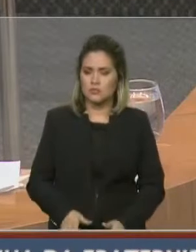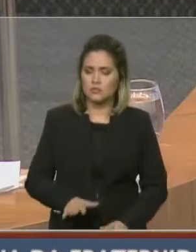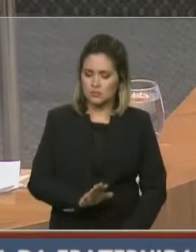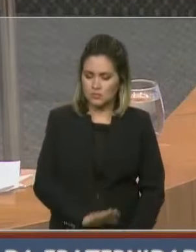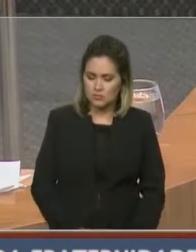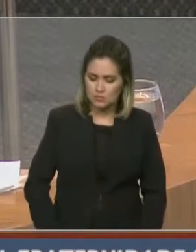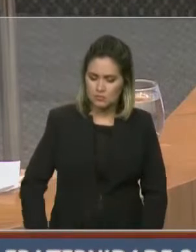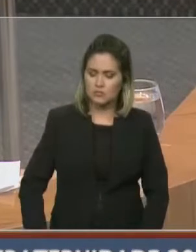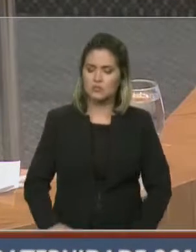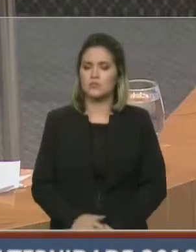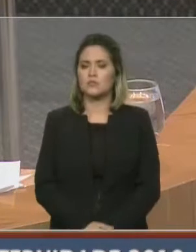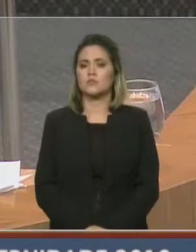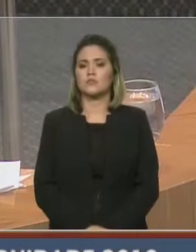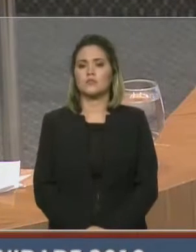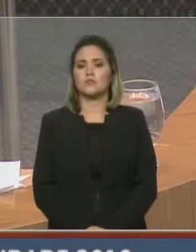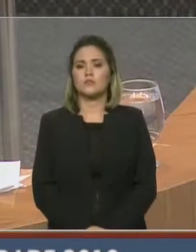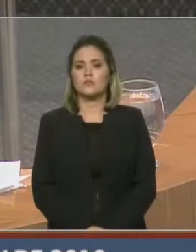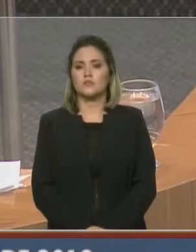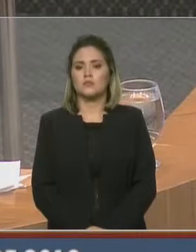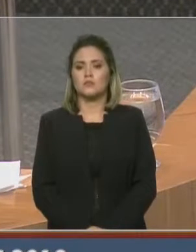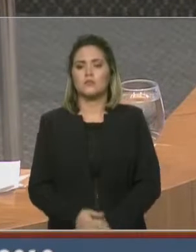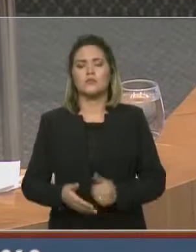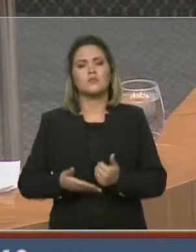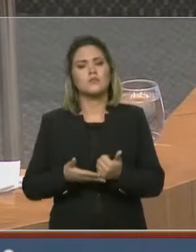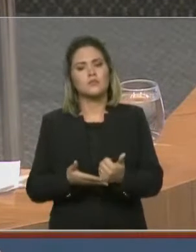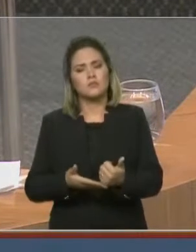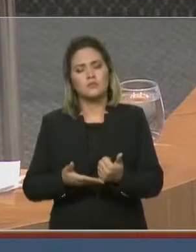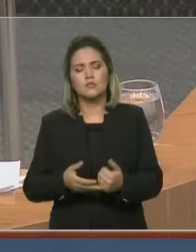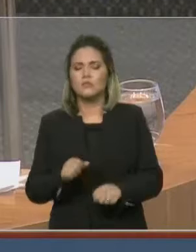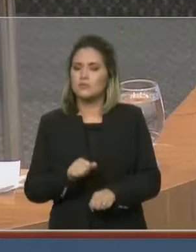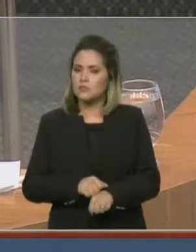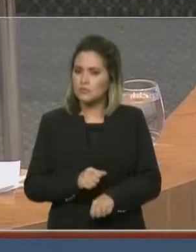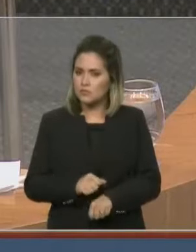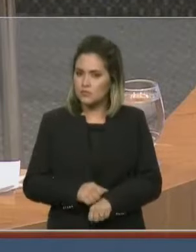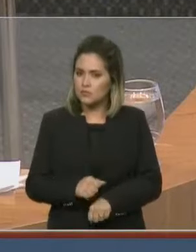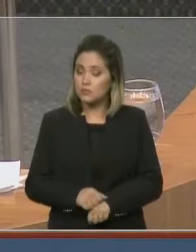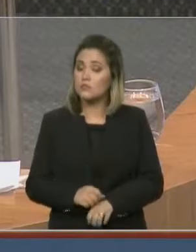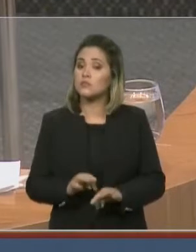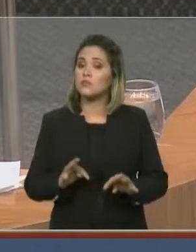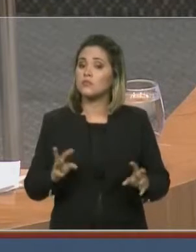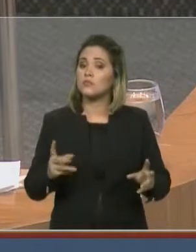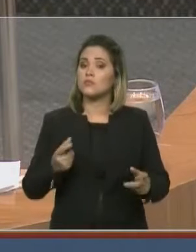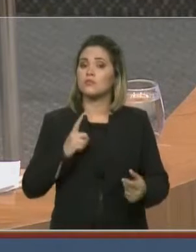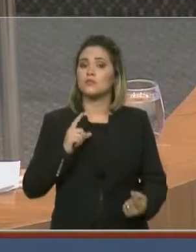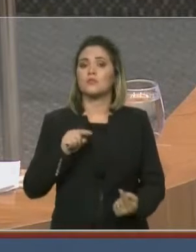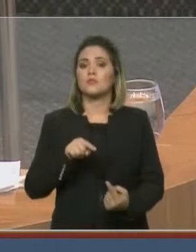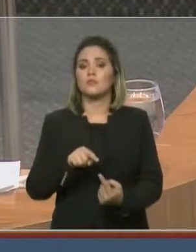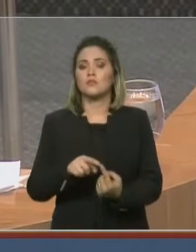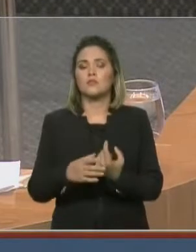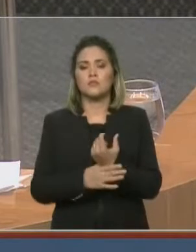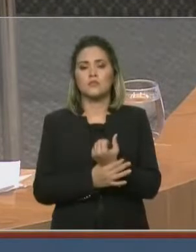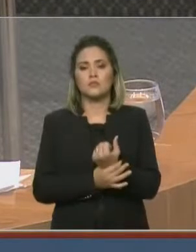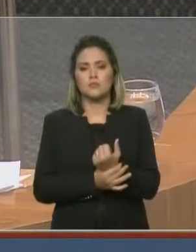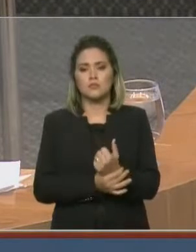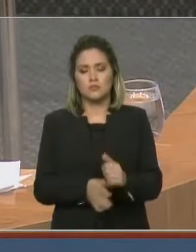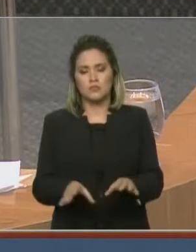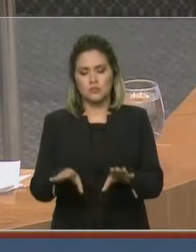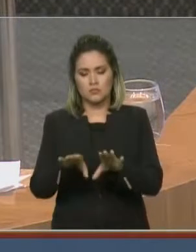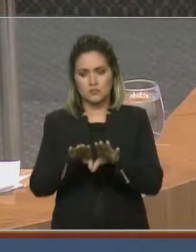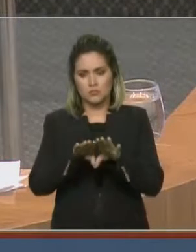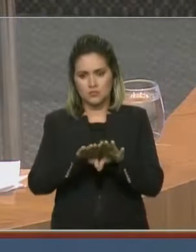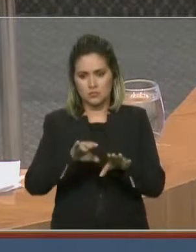desamparados, todos com a finalidade de assegurar igualdade de oportunidade